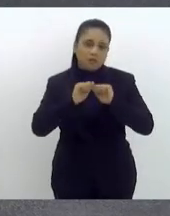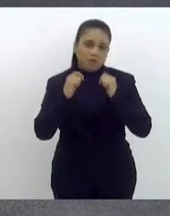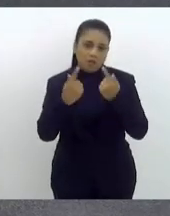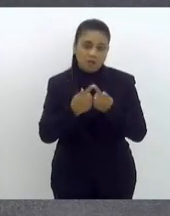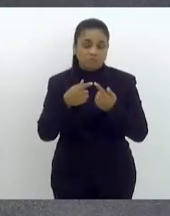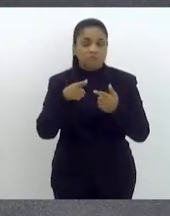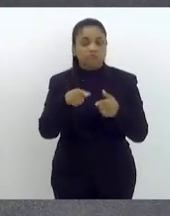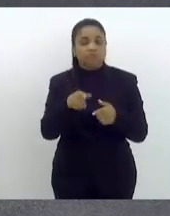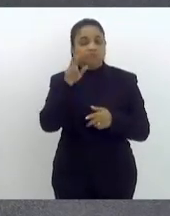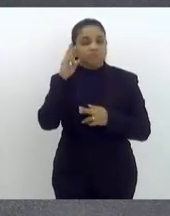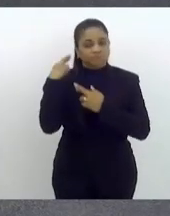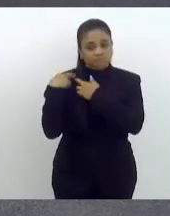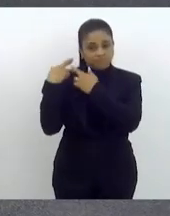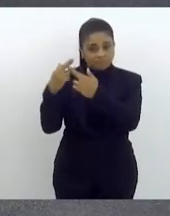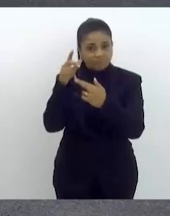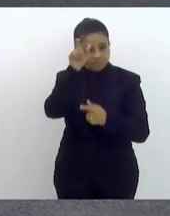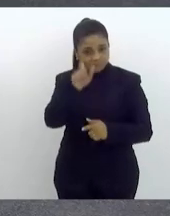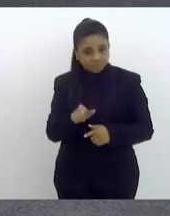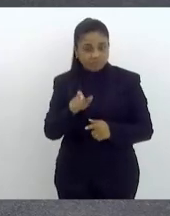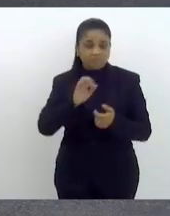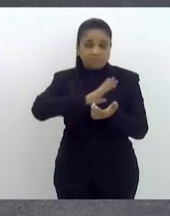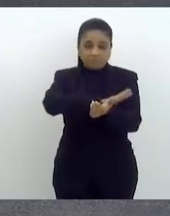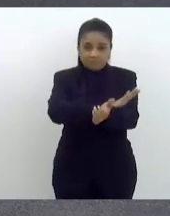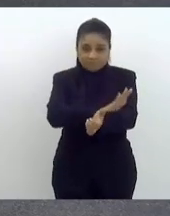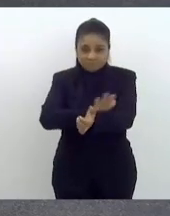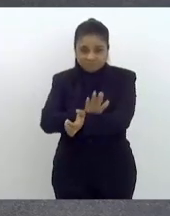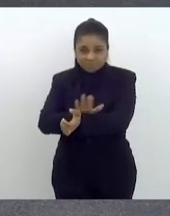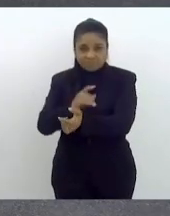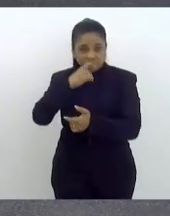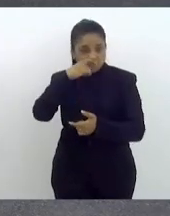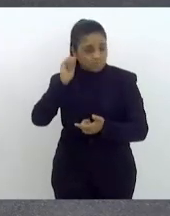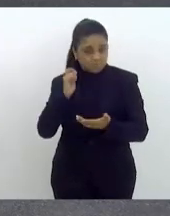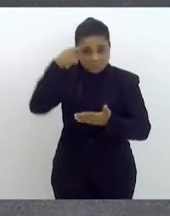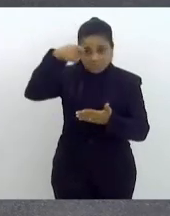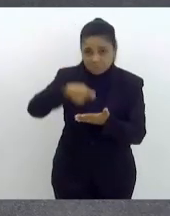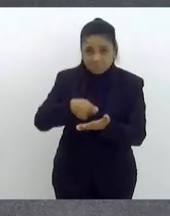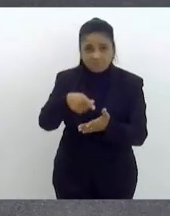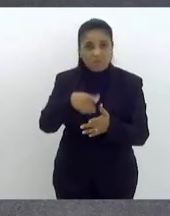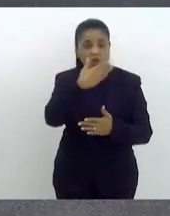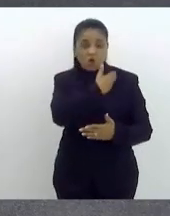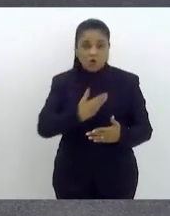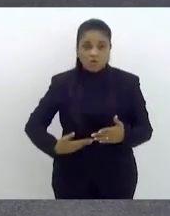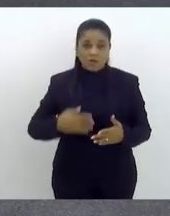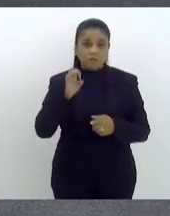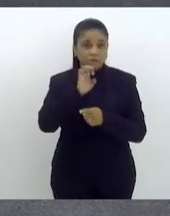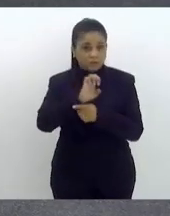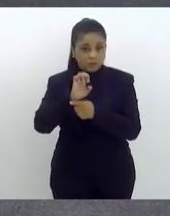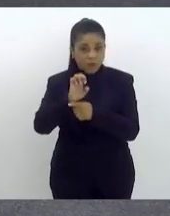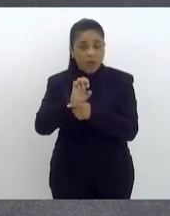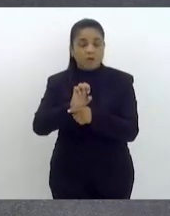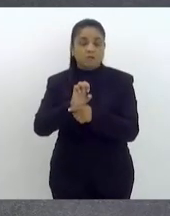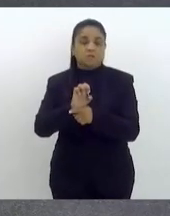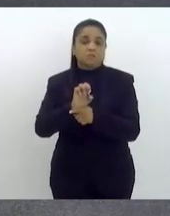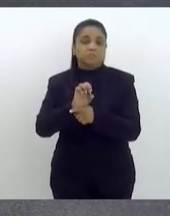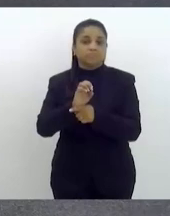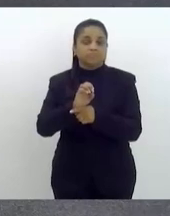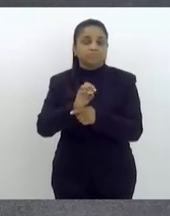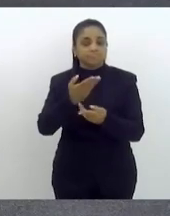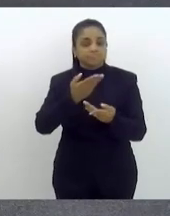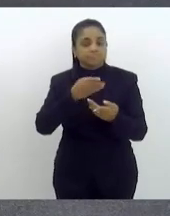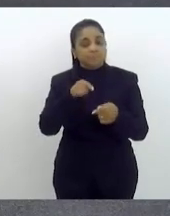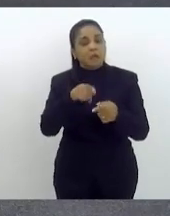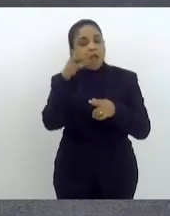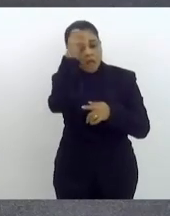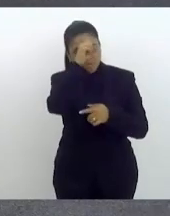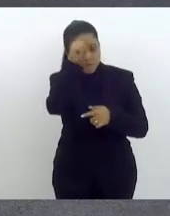pelo ato racista e machista seja responsabilizado e que todos os governos estaduais envolvidos possam aprender essa lição que não